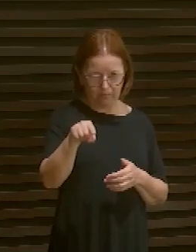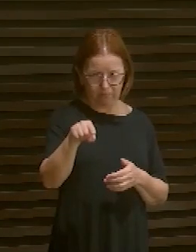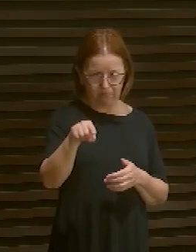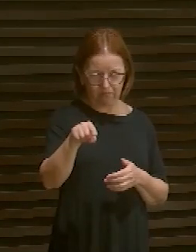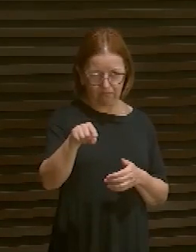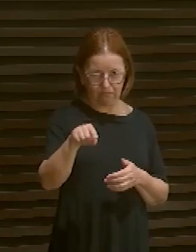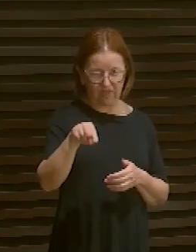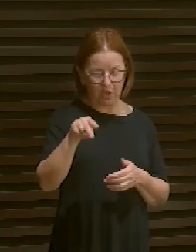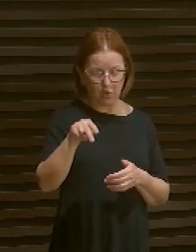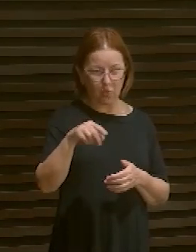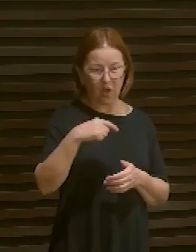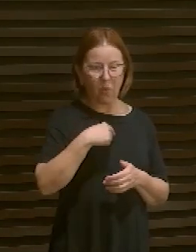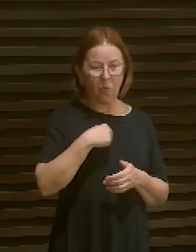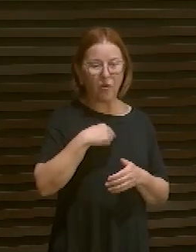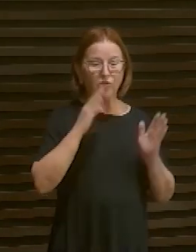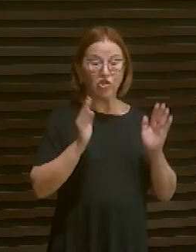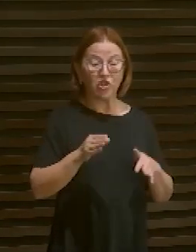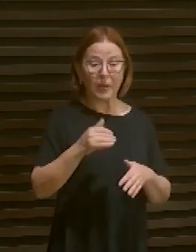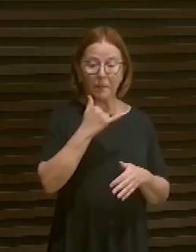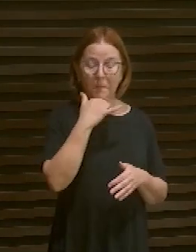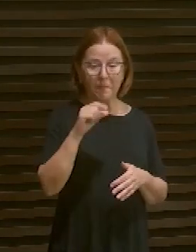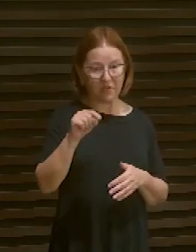assim como eu te perdoei.